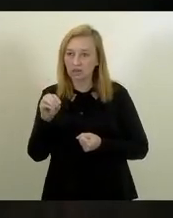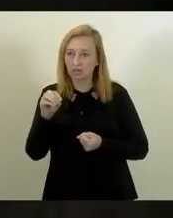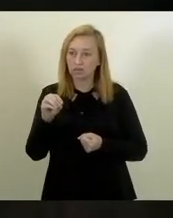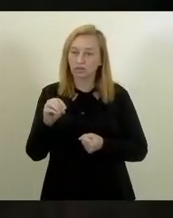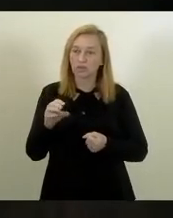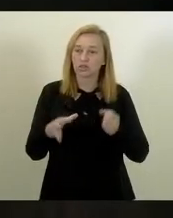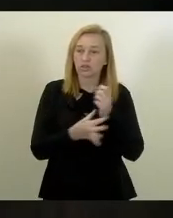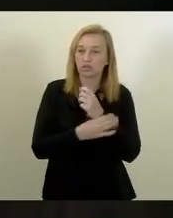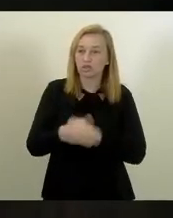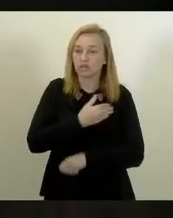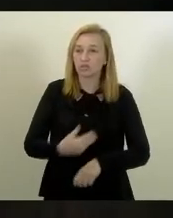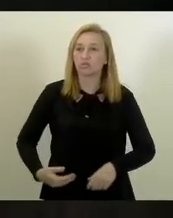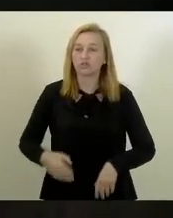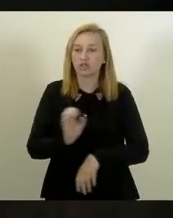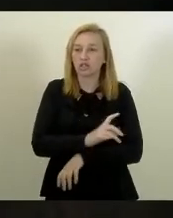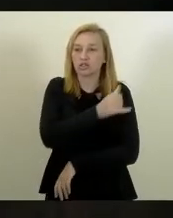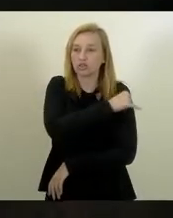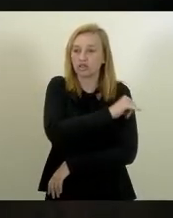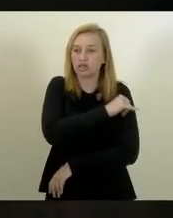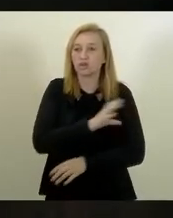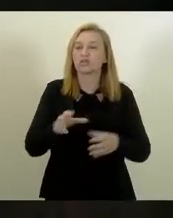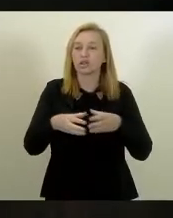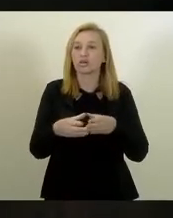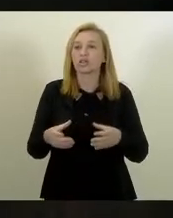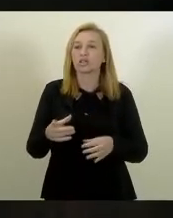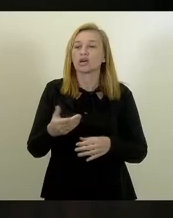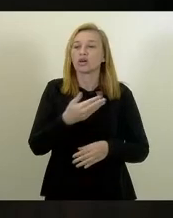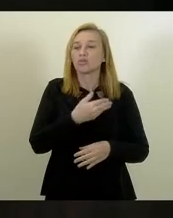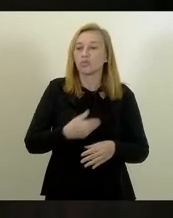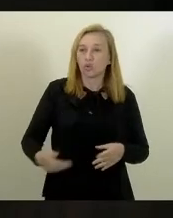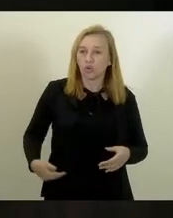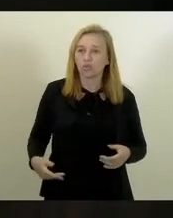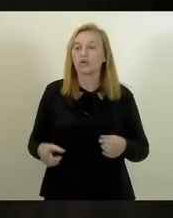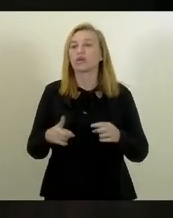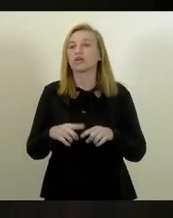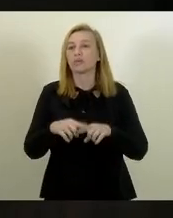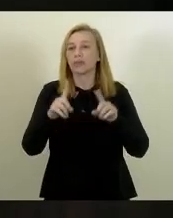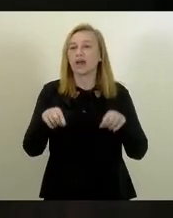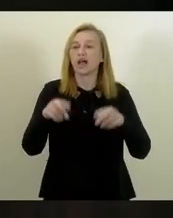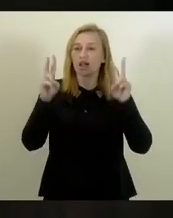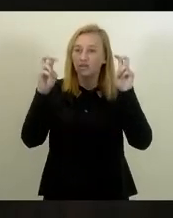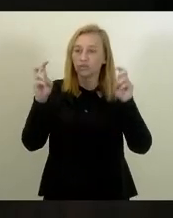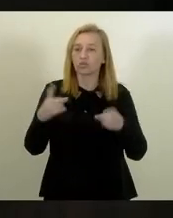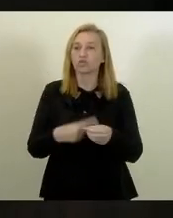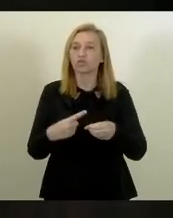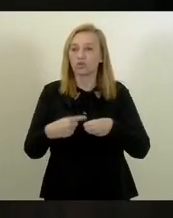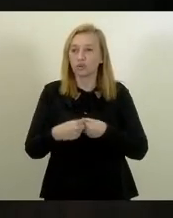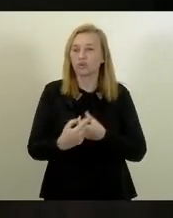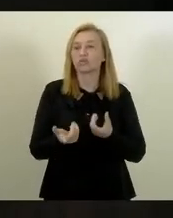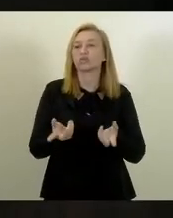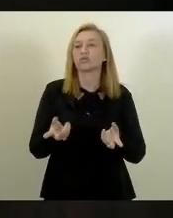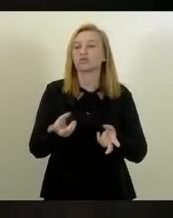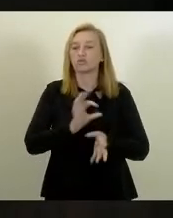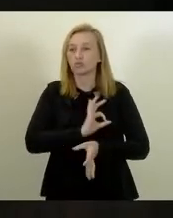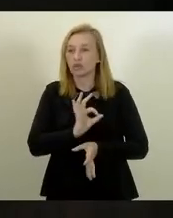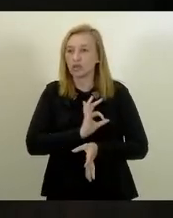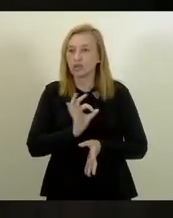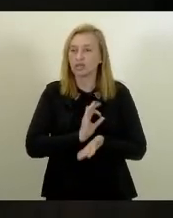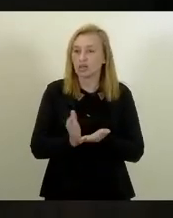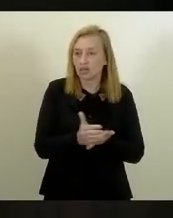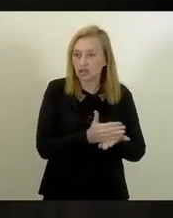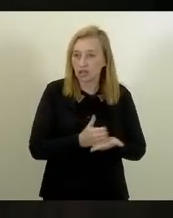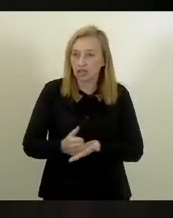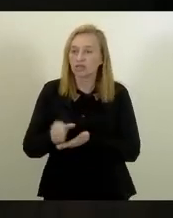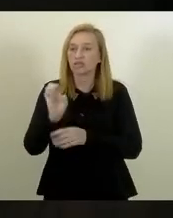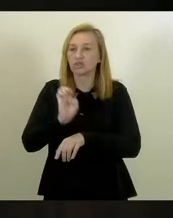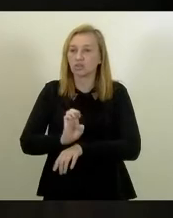pareceres das comissões de Constituição, Justiça, de Transporte, Servidores Públicos, de Segurança Pública, Ação de Polícia, de Tributação, Controle da Arrecadação Estadual e Fiscalização dos